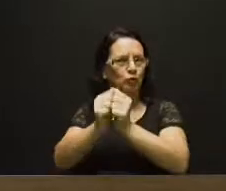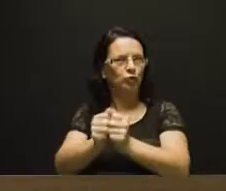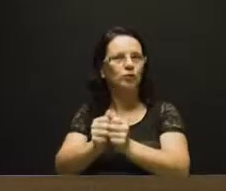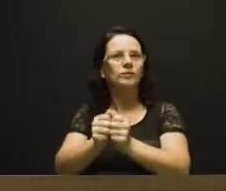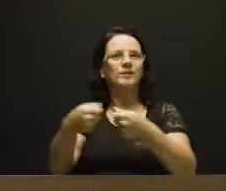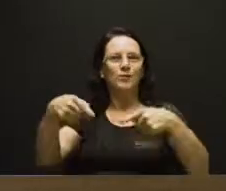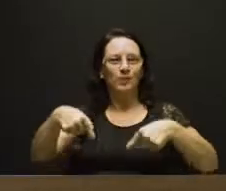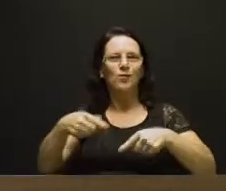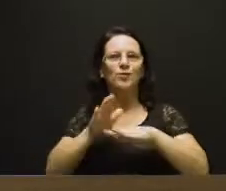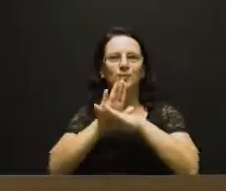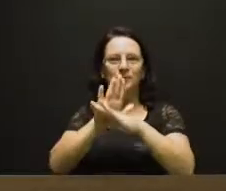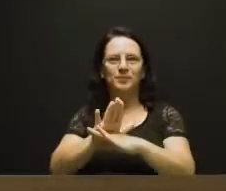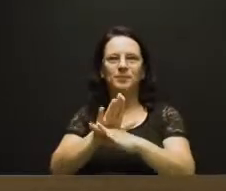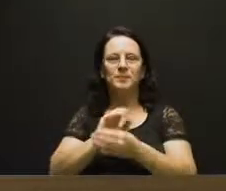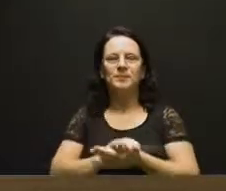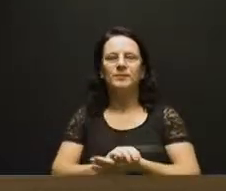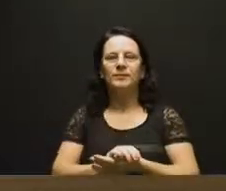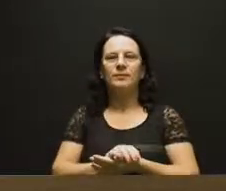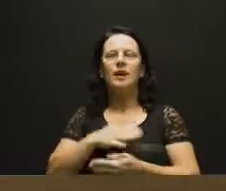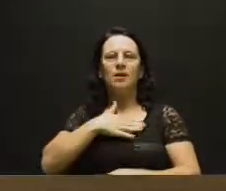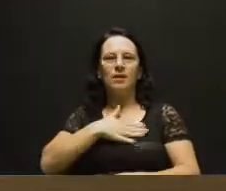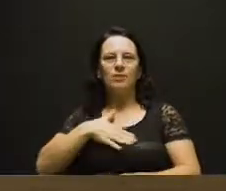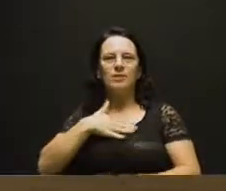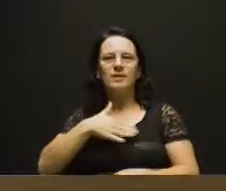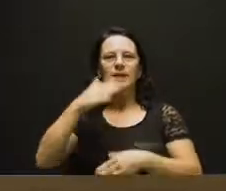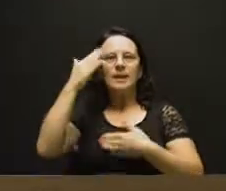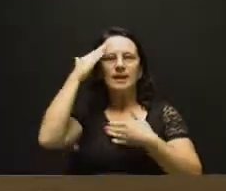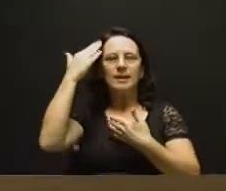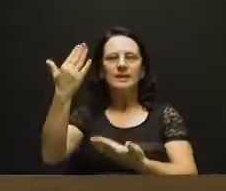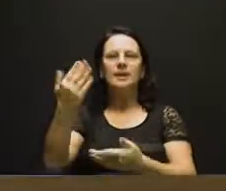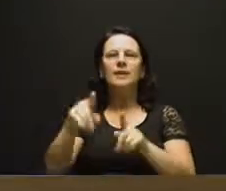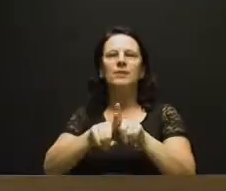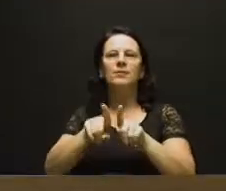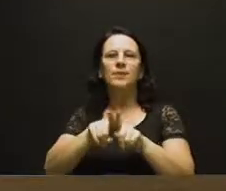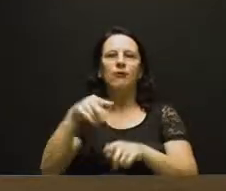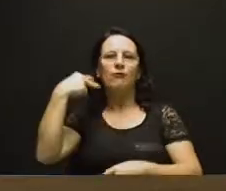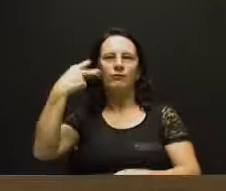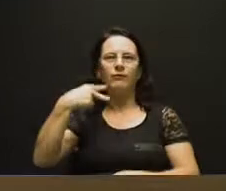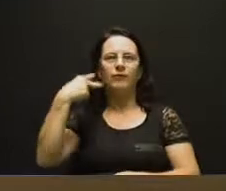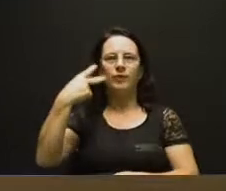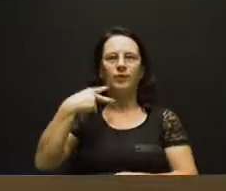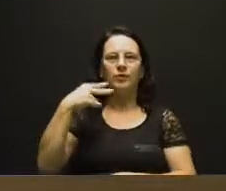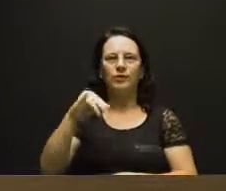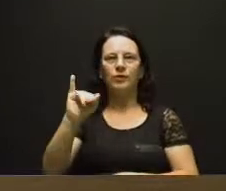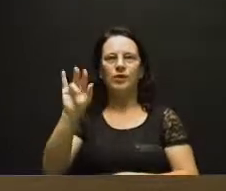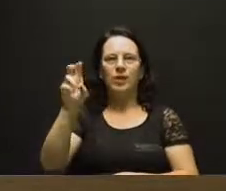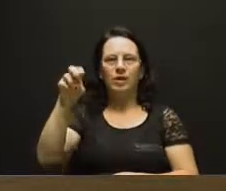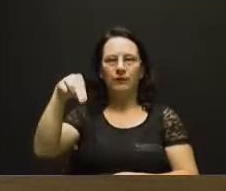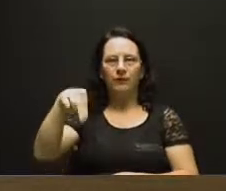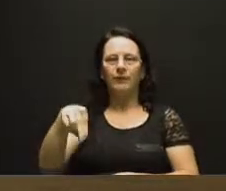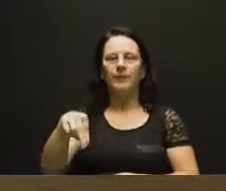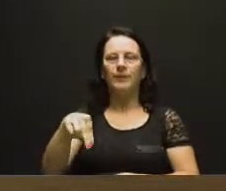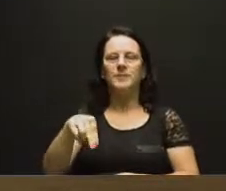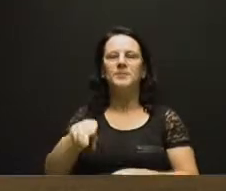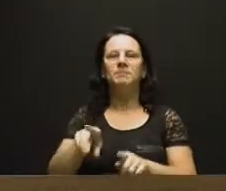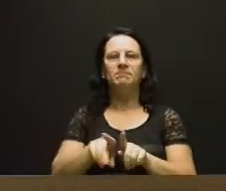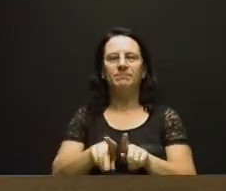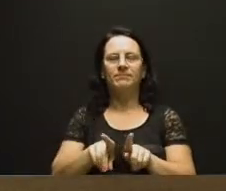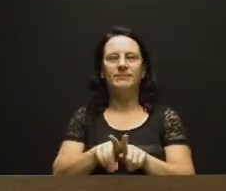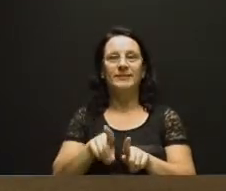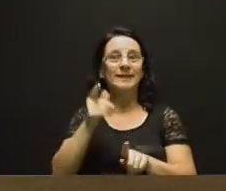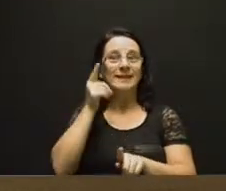hoje é gostaria de agradecer também ao vereador evander brando não